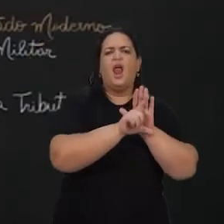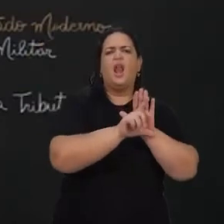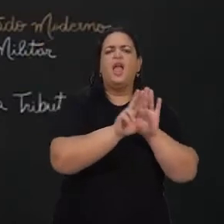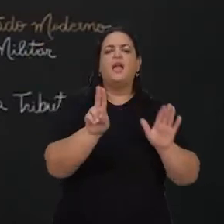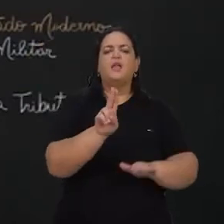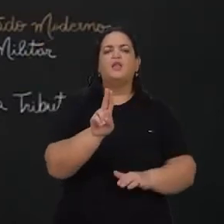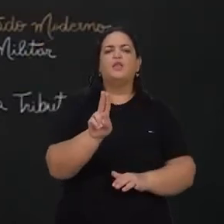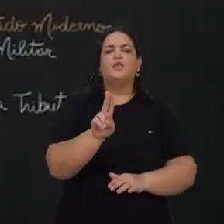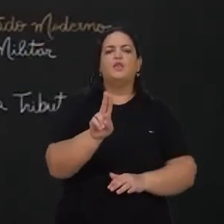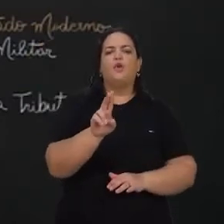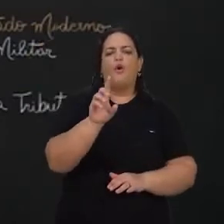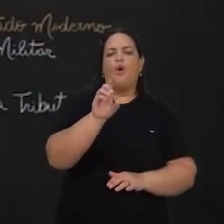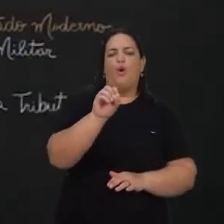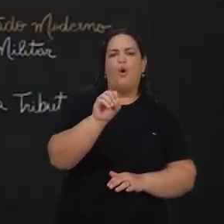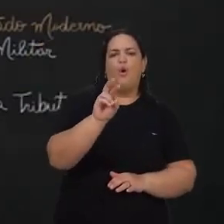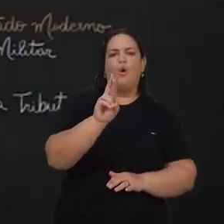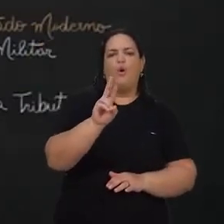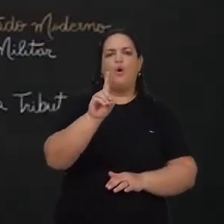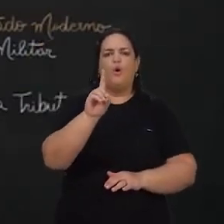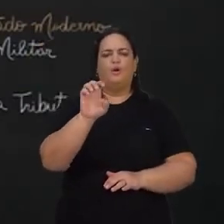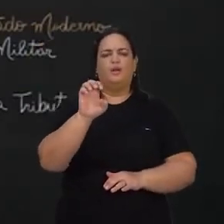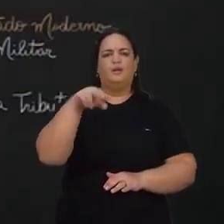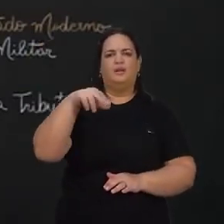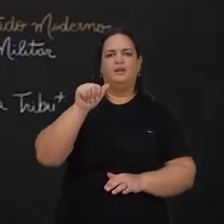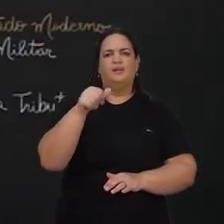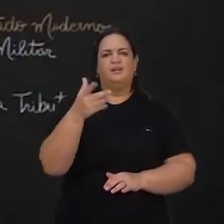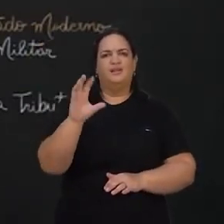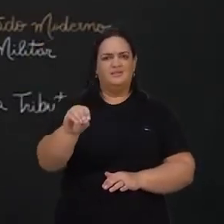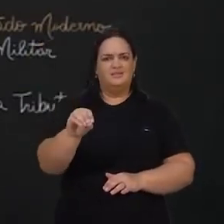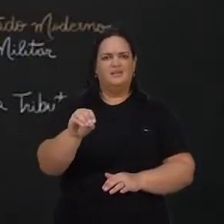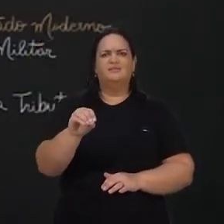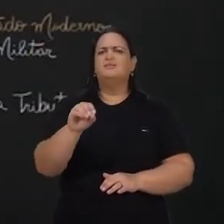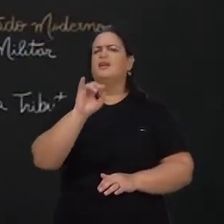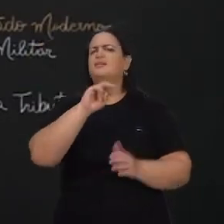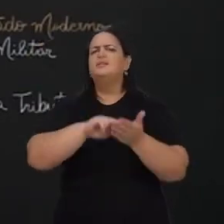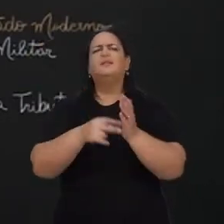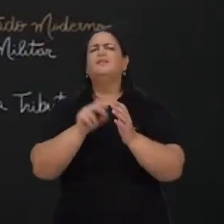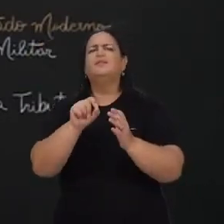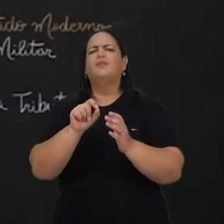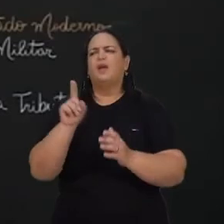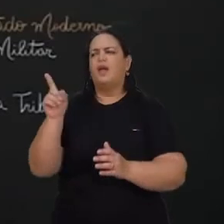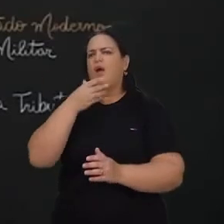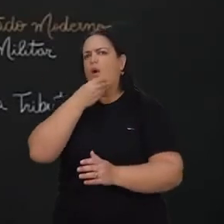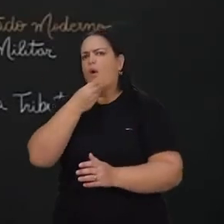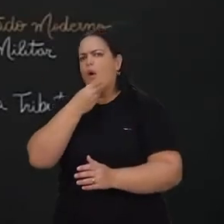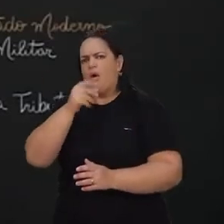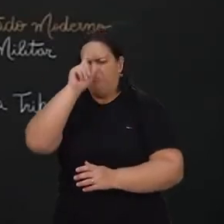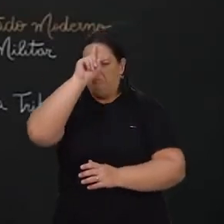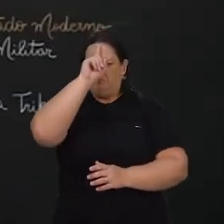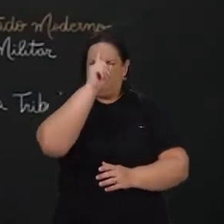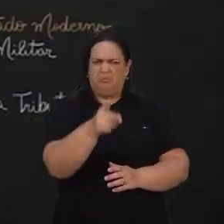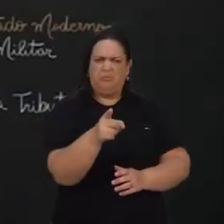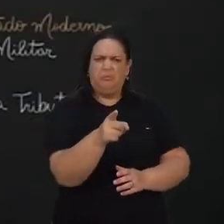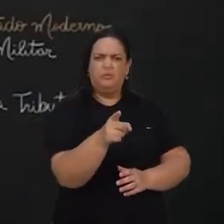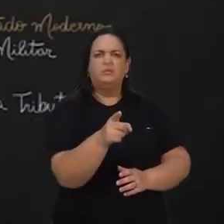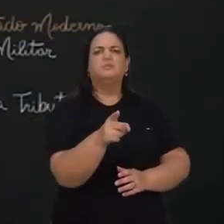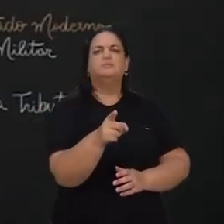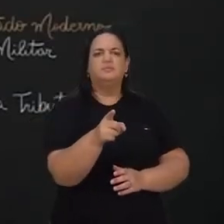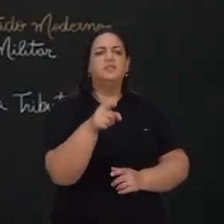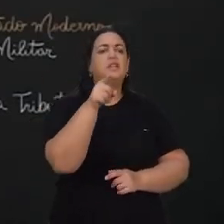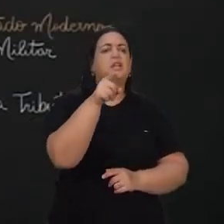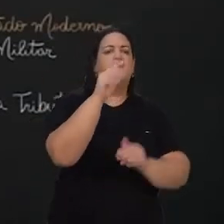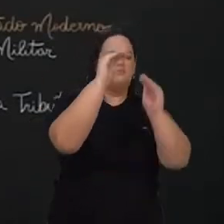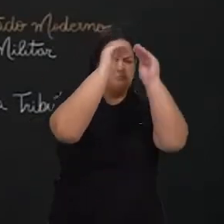elas eram chamadas de ordenações. Ou seja, o rei ordenava, ele falava e era lei, tinha